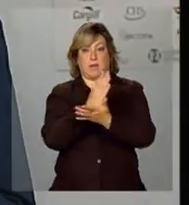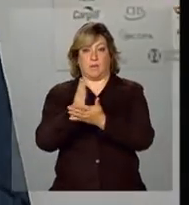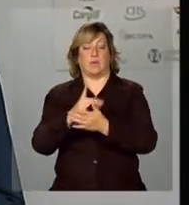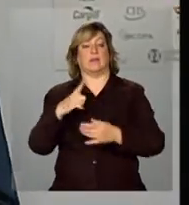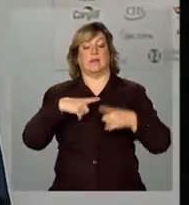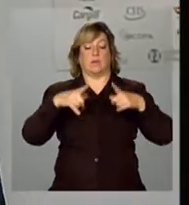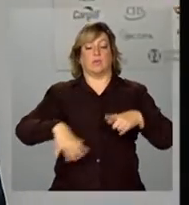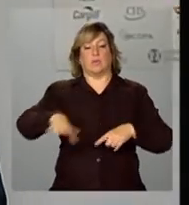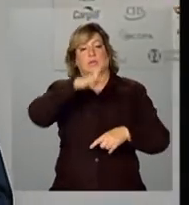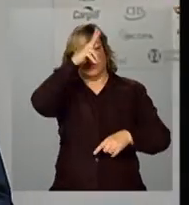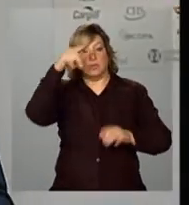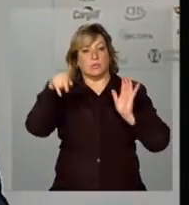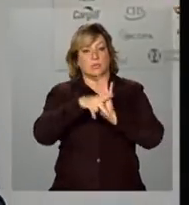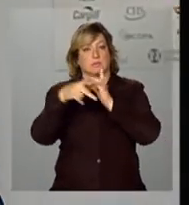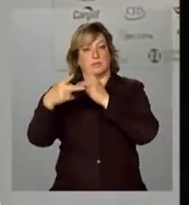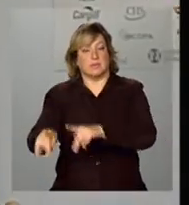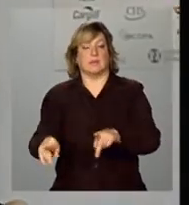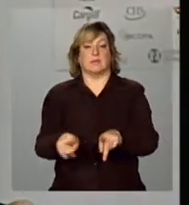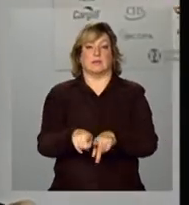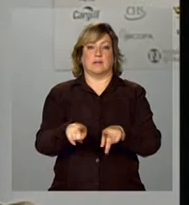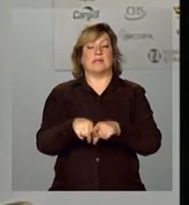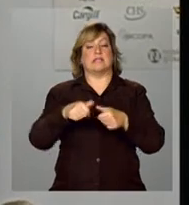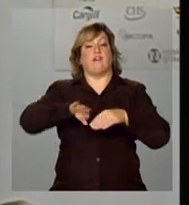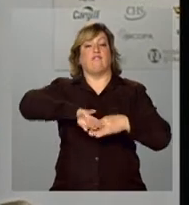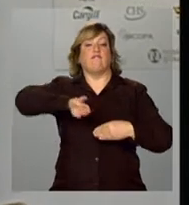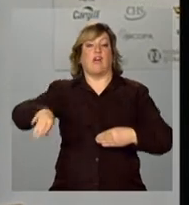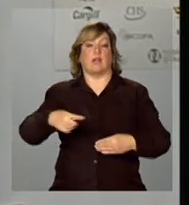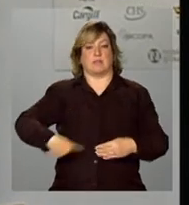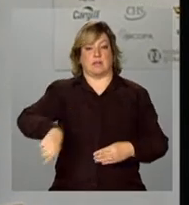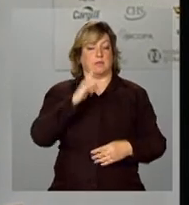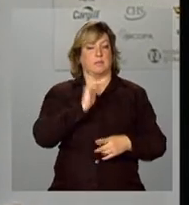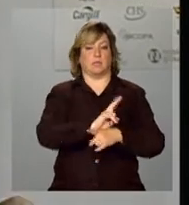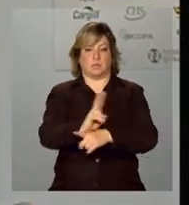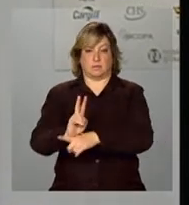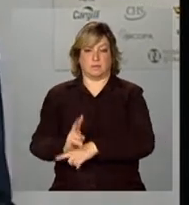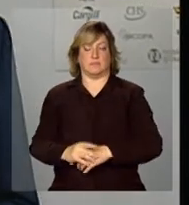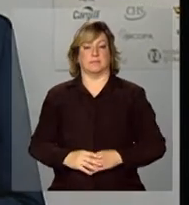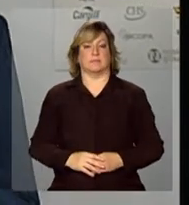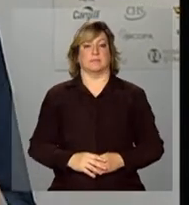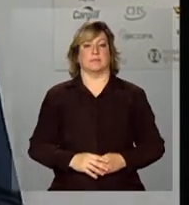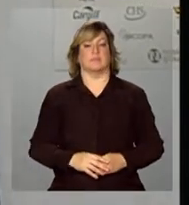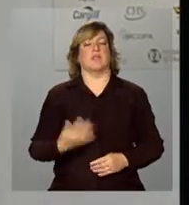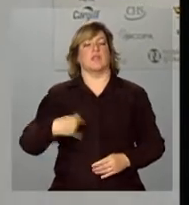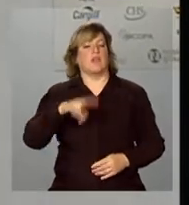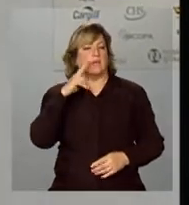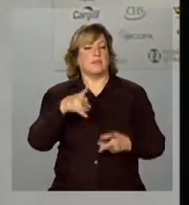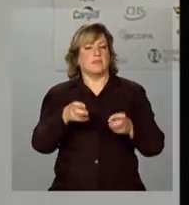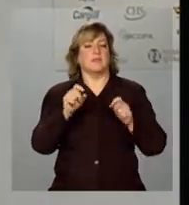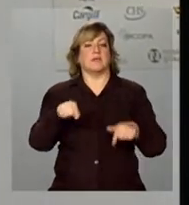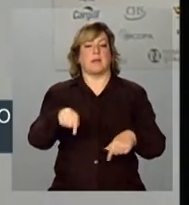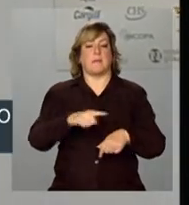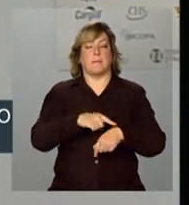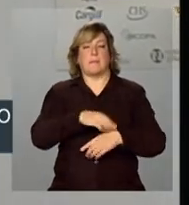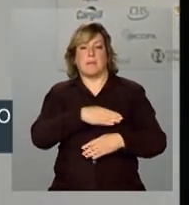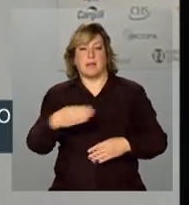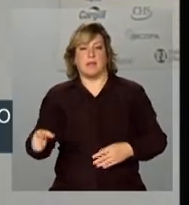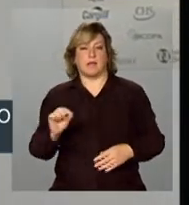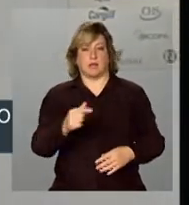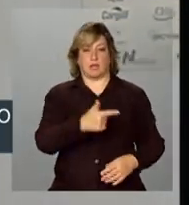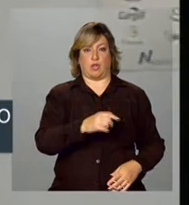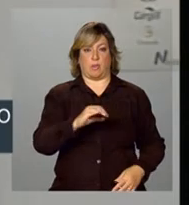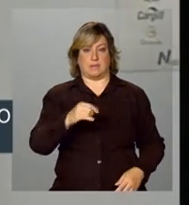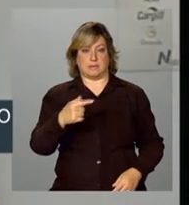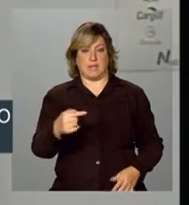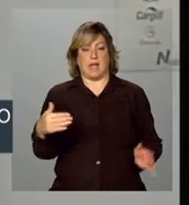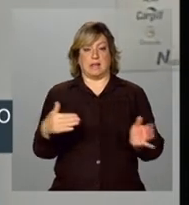terras indígenas e assentamentos estão fora desse monitoramento. A gente observa que no período da moratória da soja, de